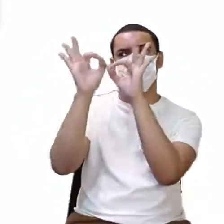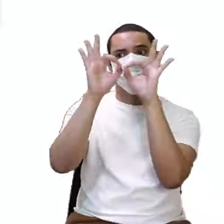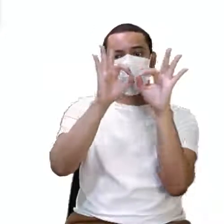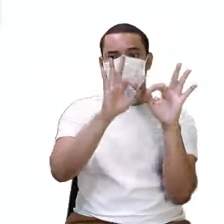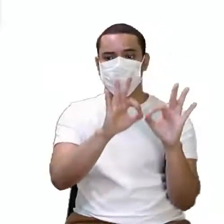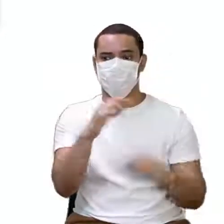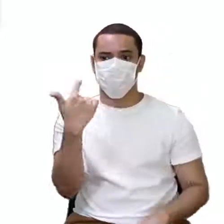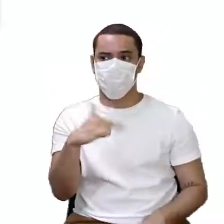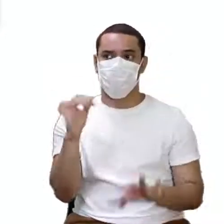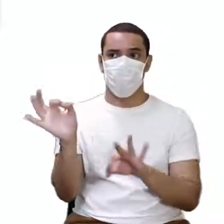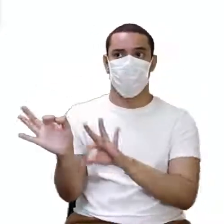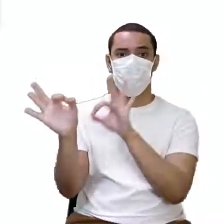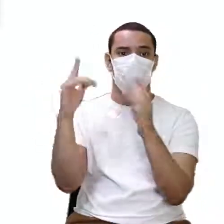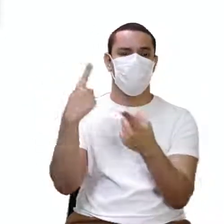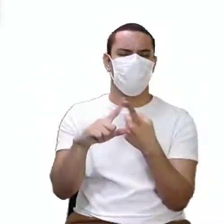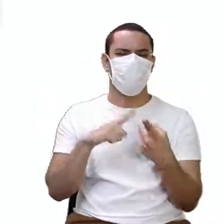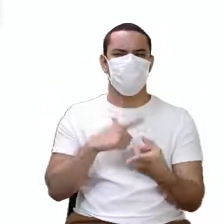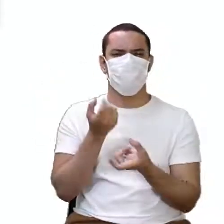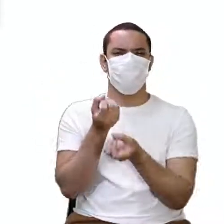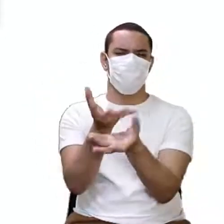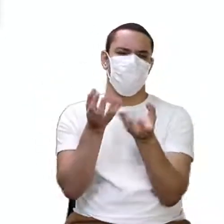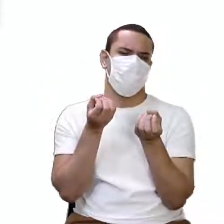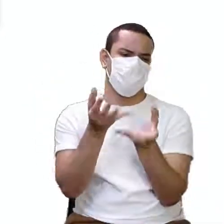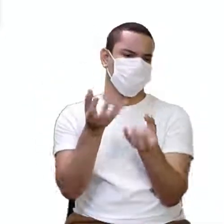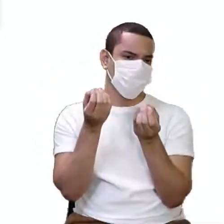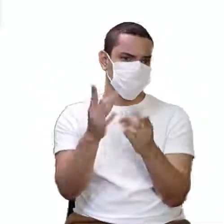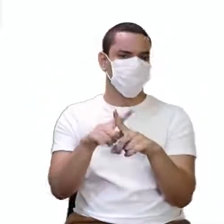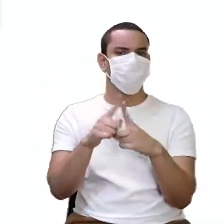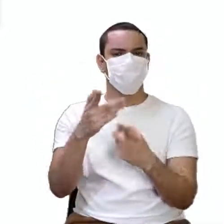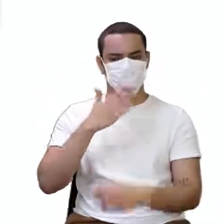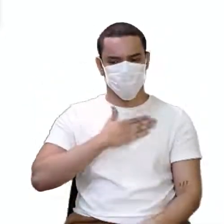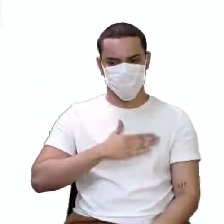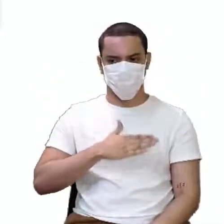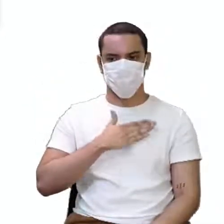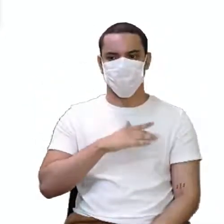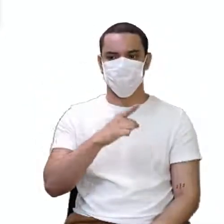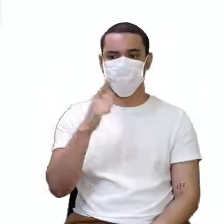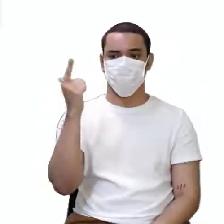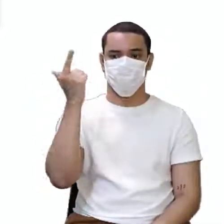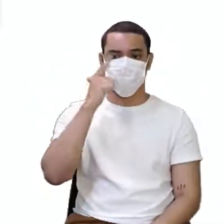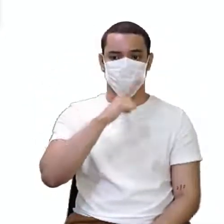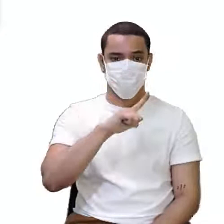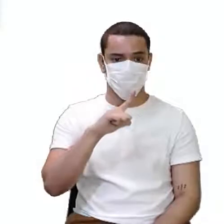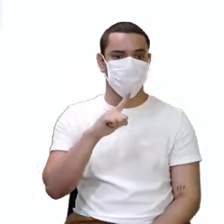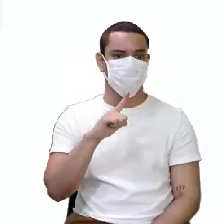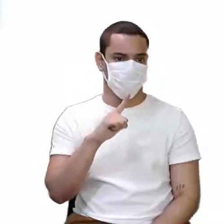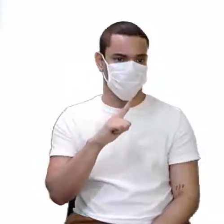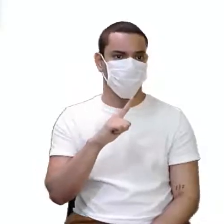de informações dos tipos dessas morfias. Mas já você vai conseguir